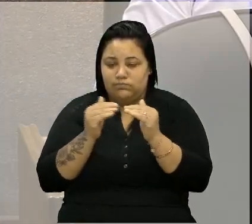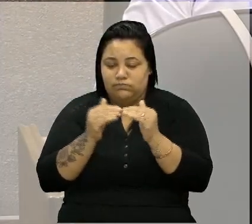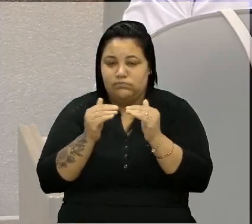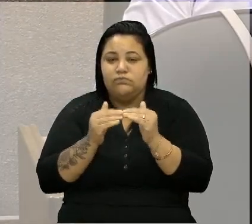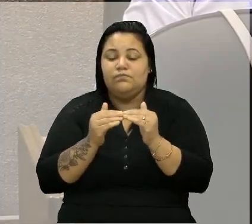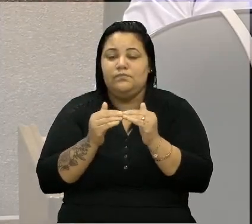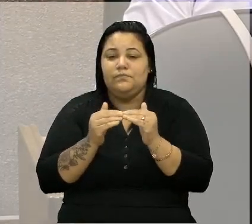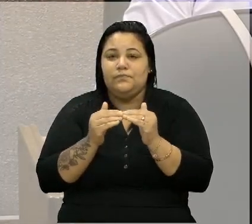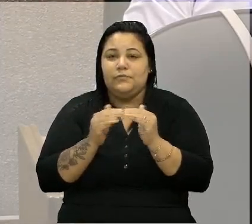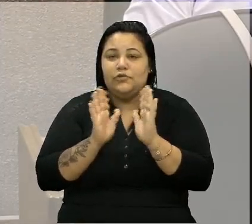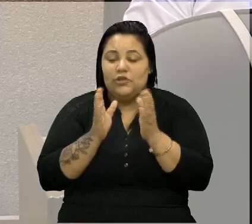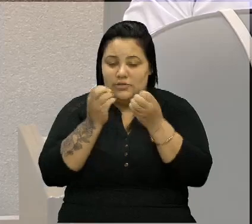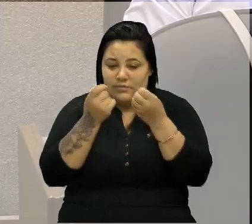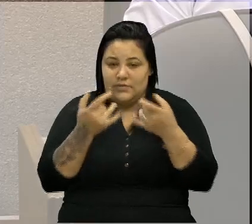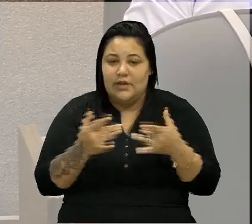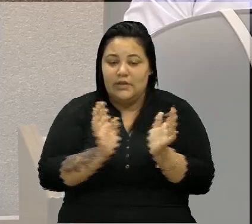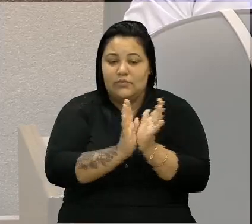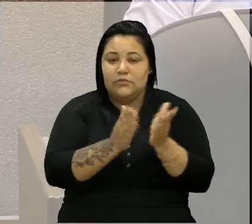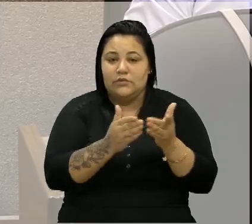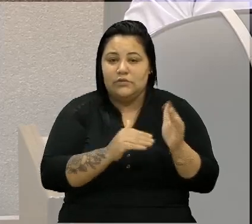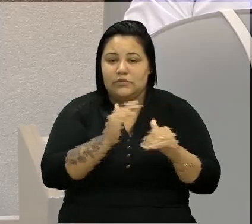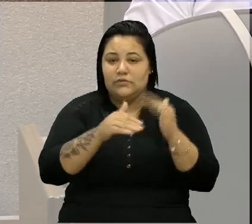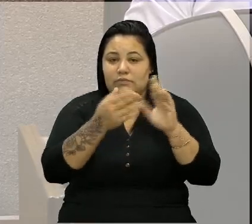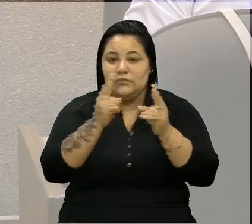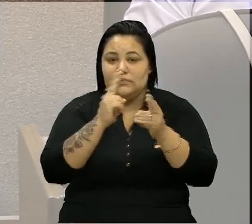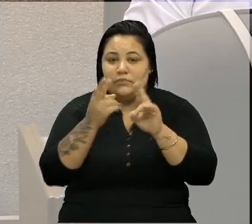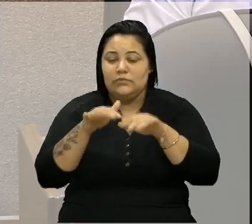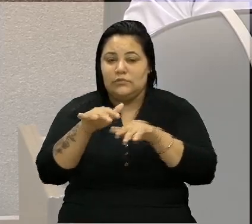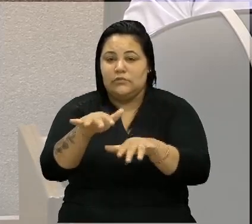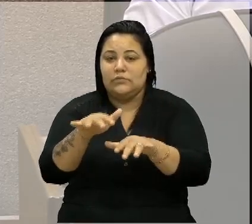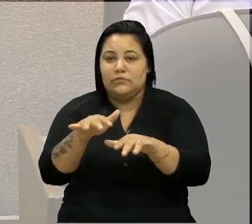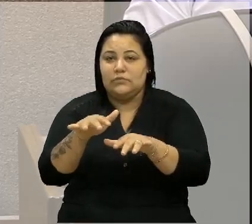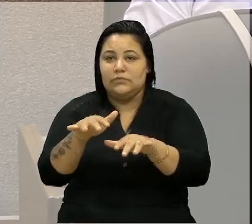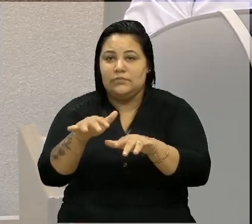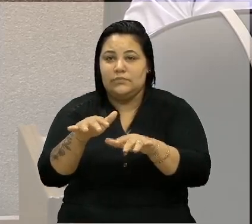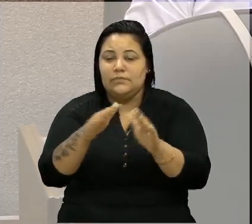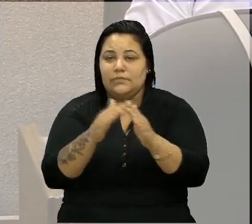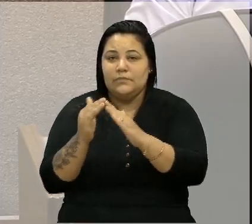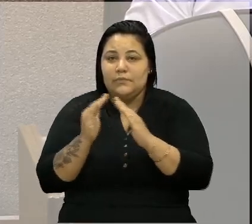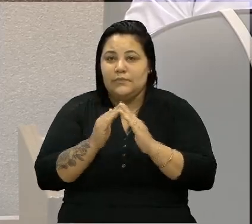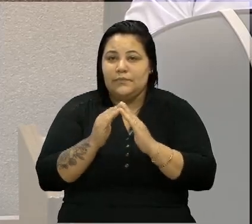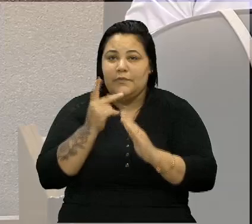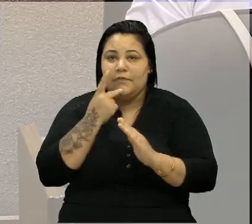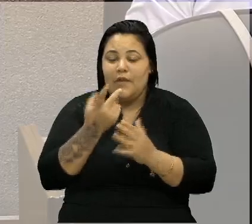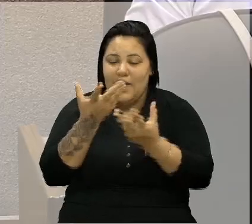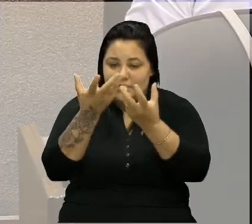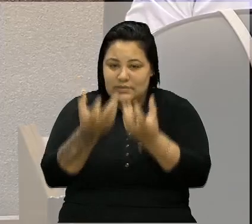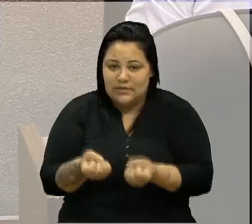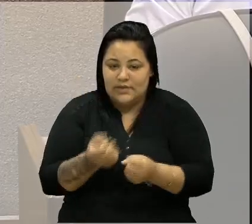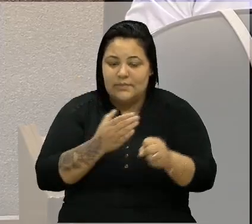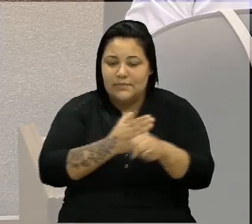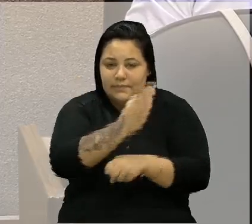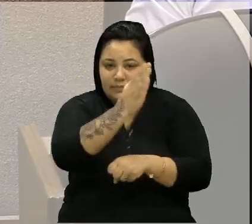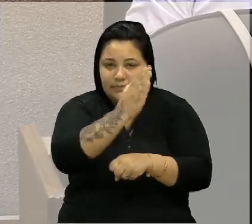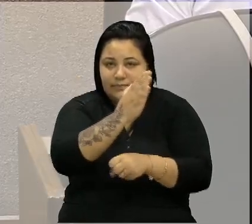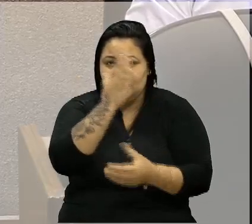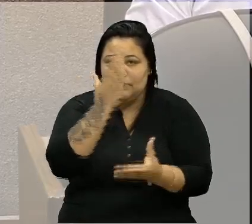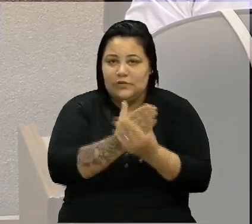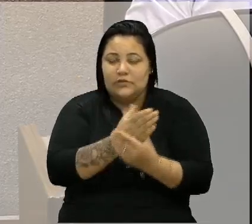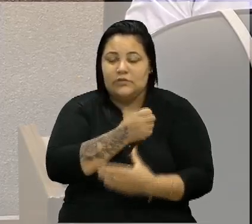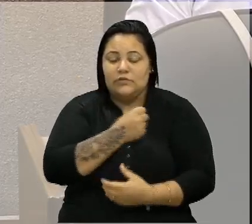Ante ao exposto, esta Comissão de Desenvolvimento Urbano, Transporte e Habitação manifesta-se de forma favorável ao processo número